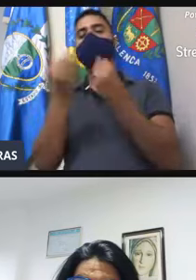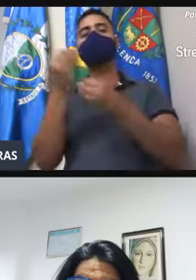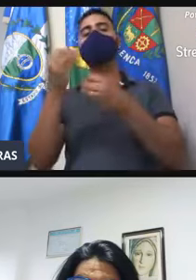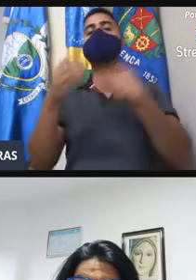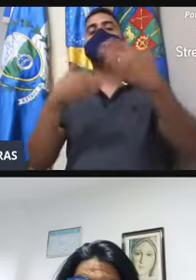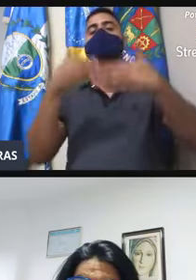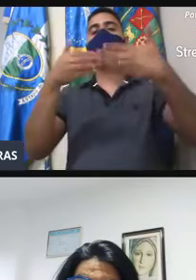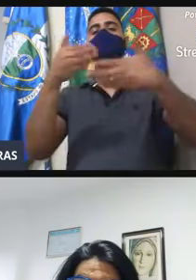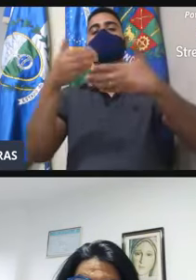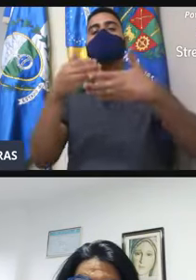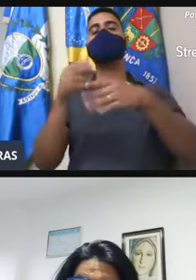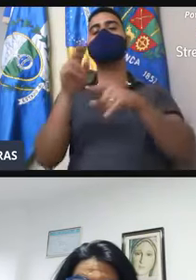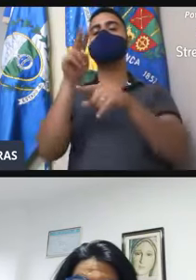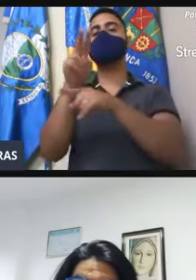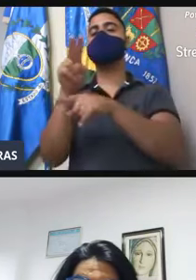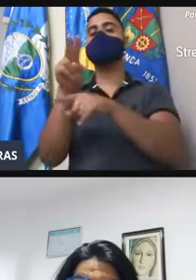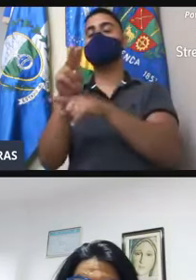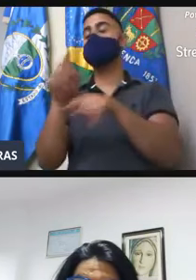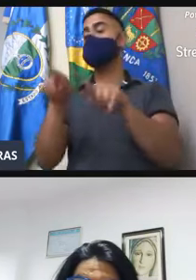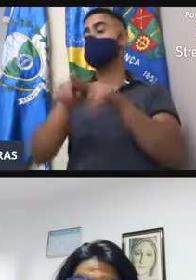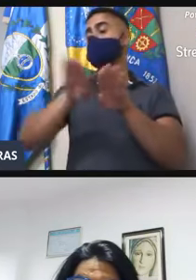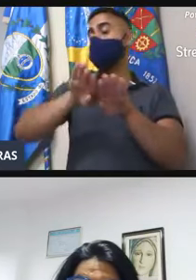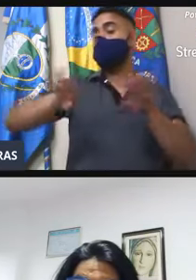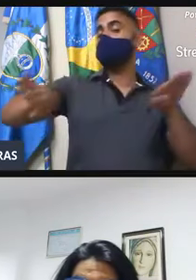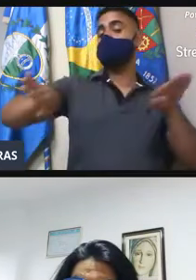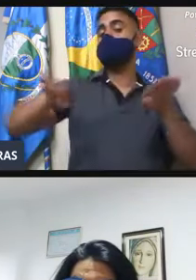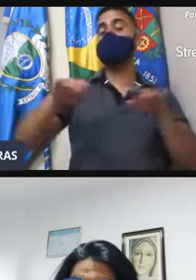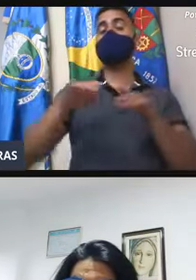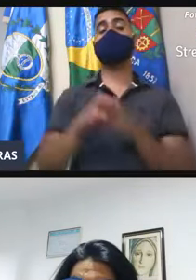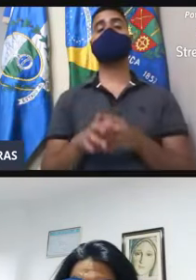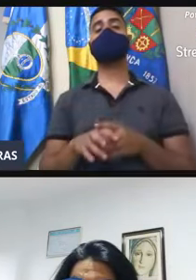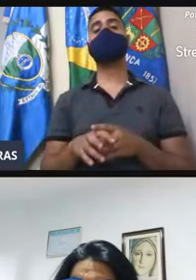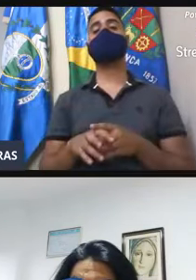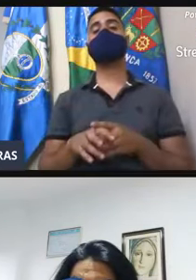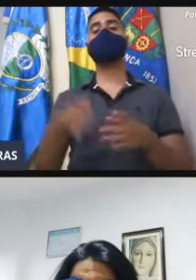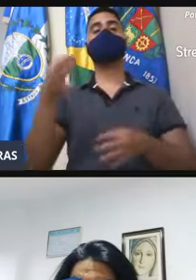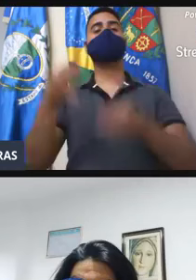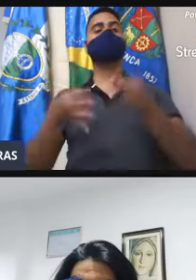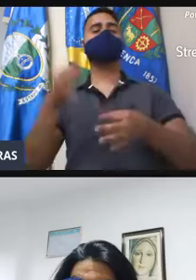de proteção, de afastamento que a justiça